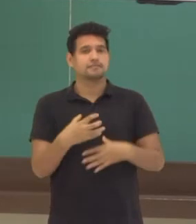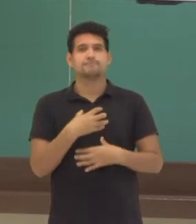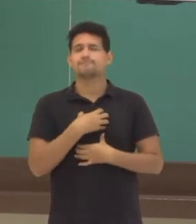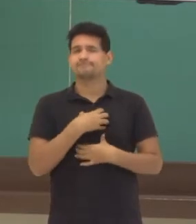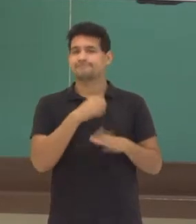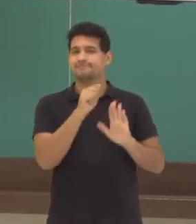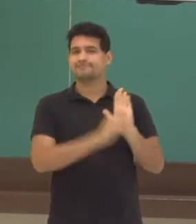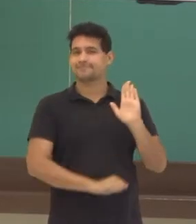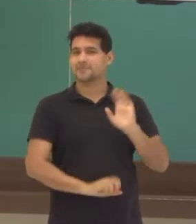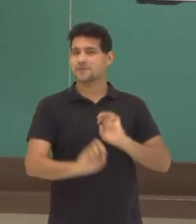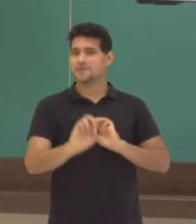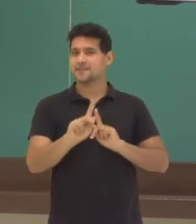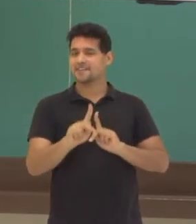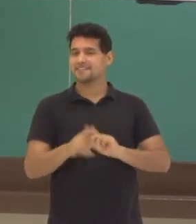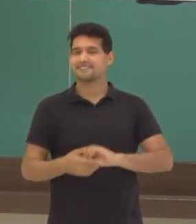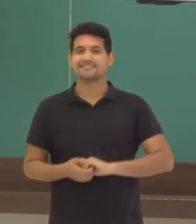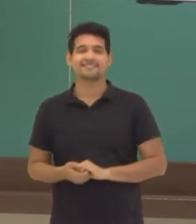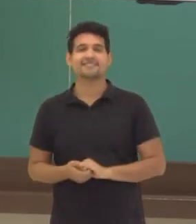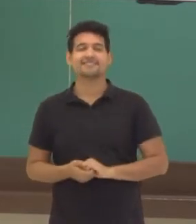texto, certo?